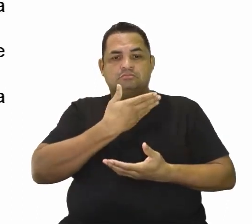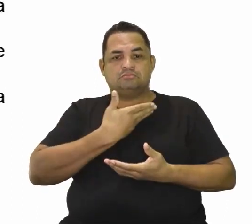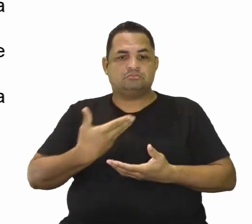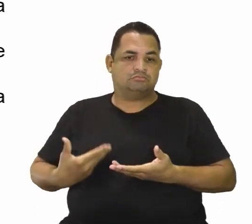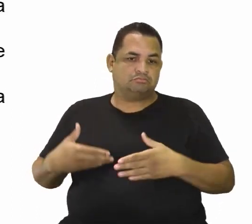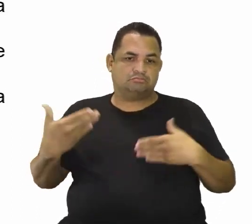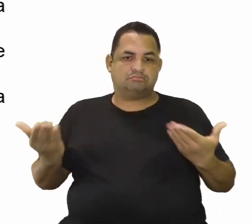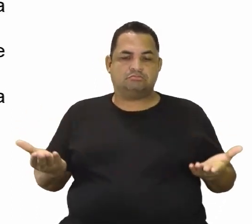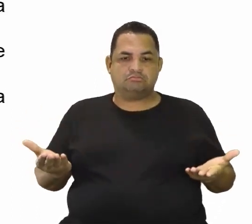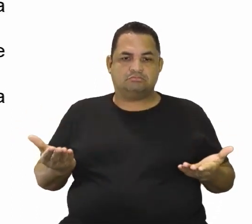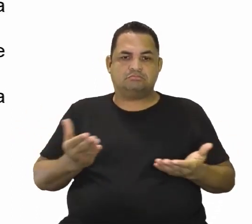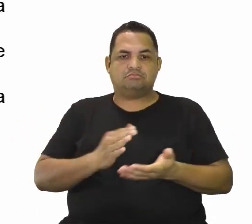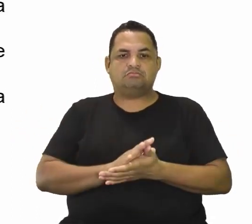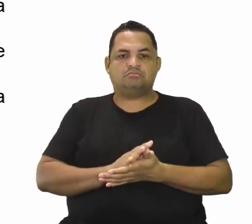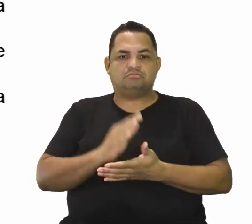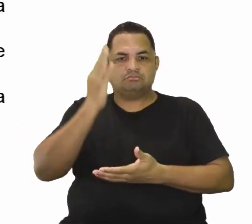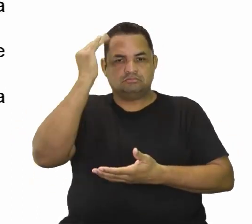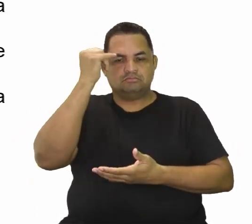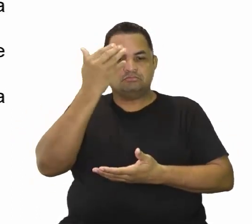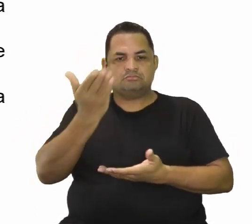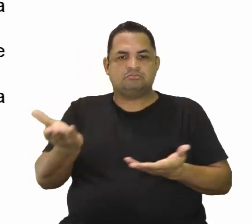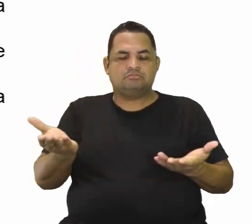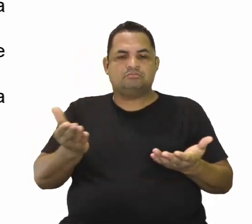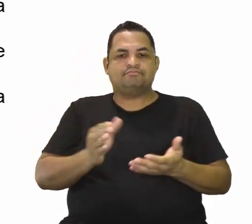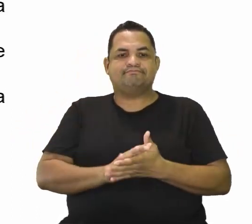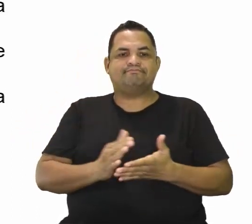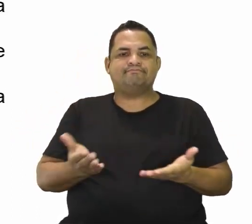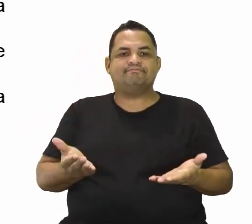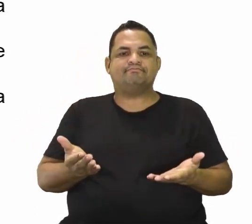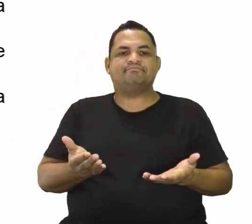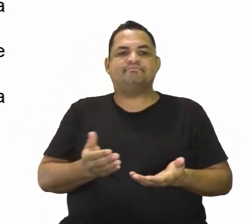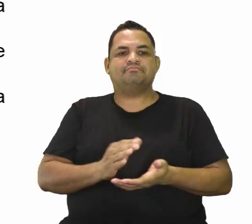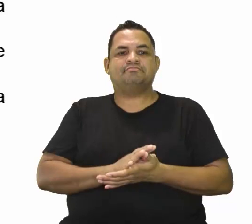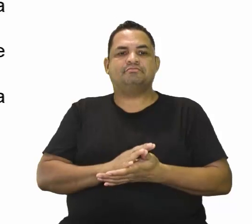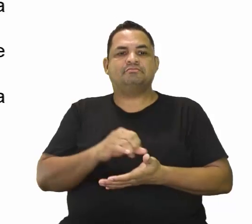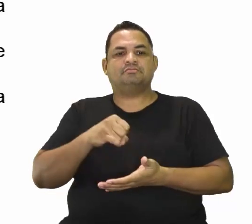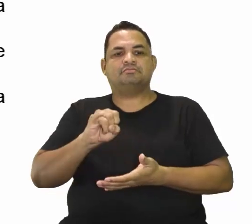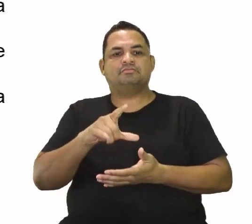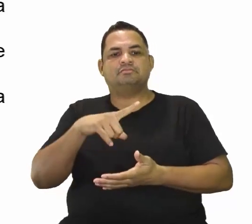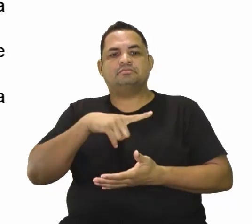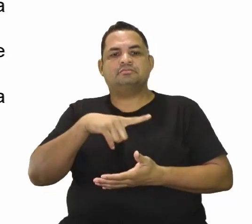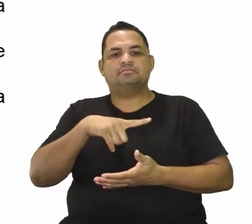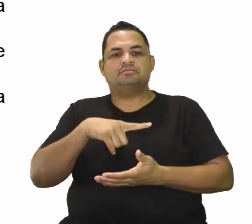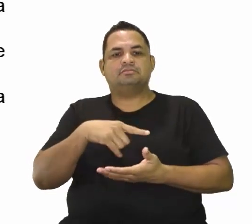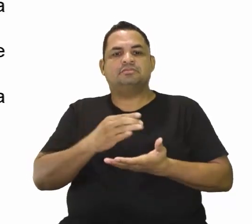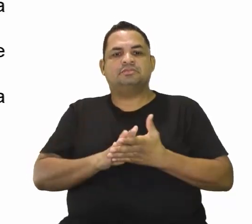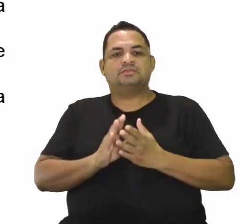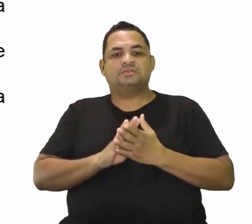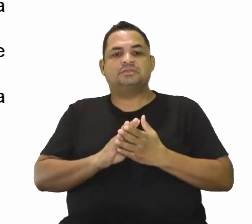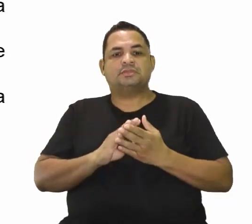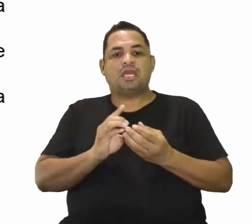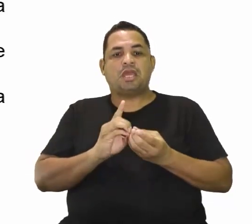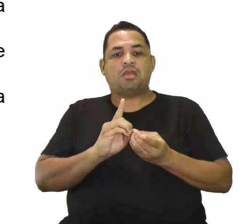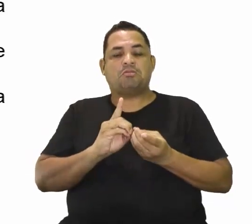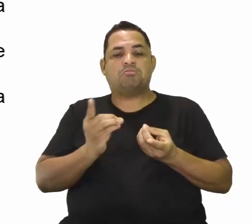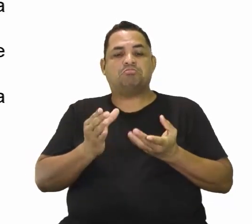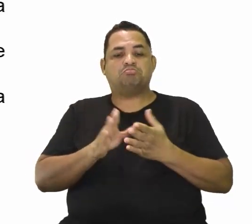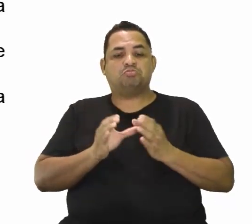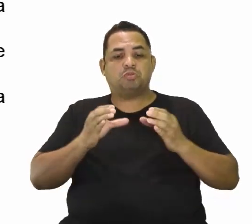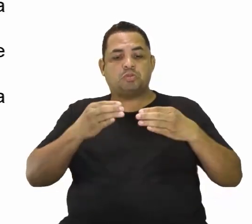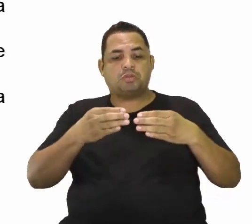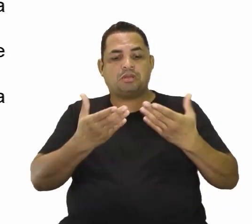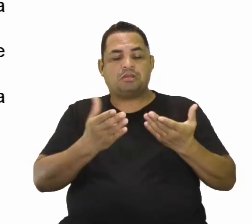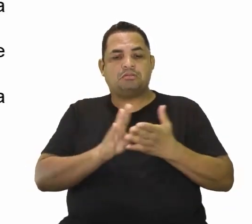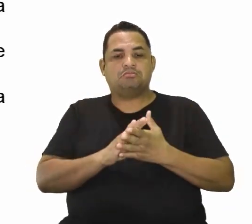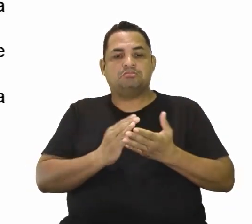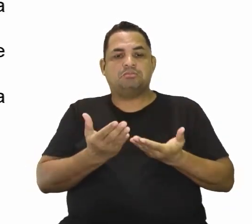opinião pública. Sabiam disso? Pois é. Então, assim, se eu tenho um órgão oficial que deveria